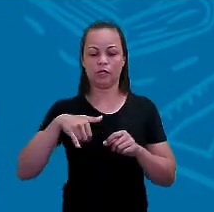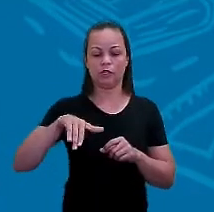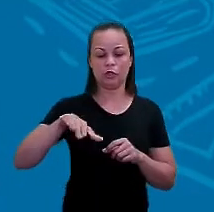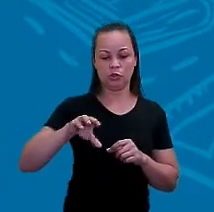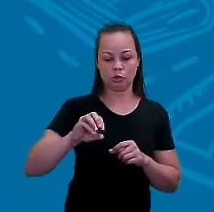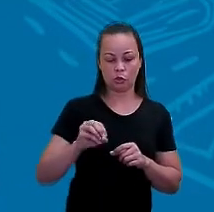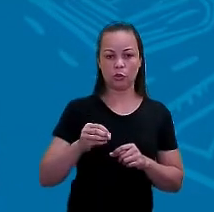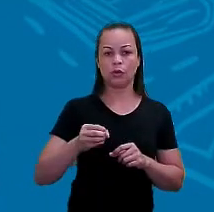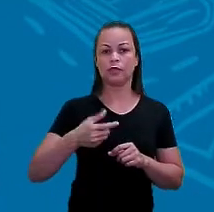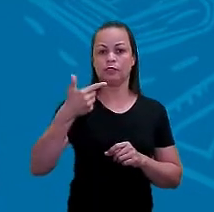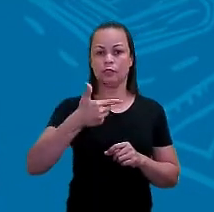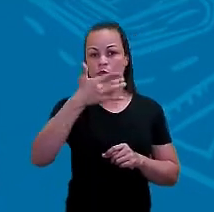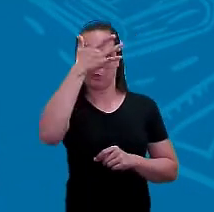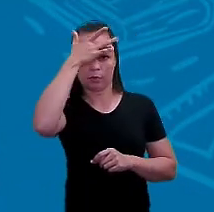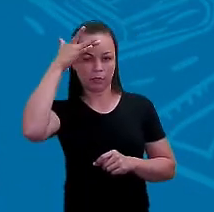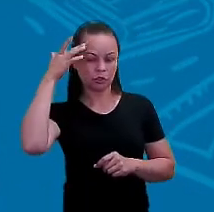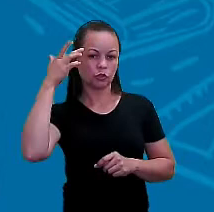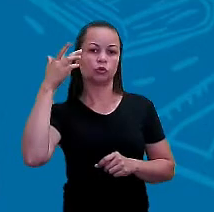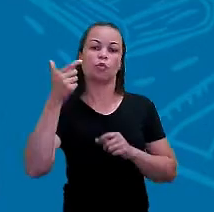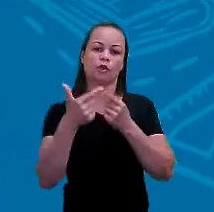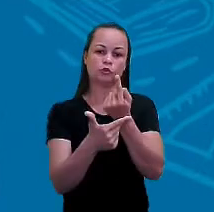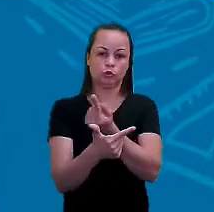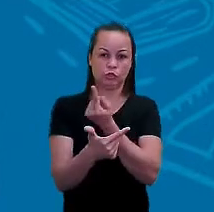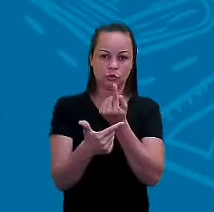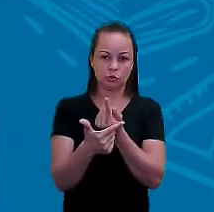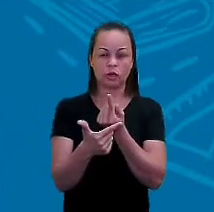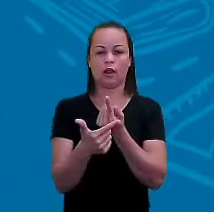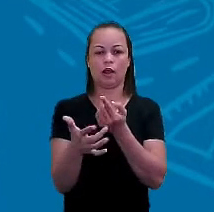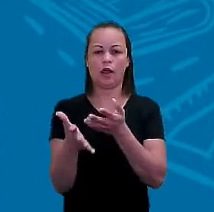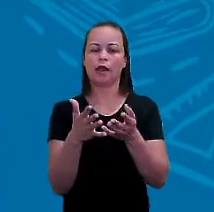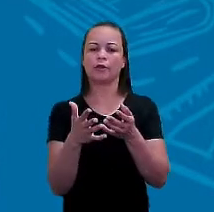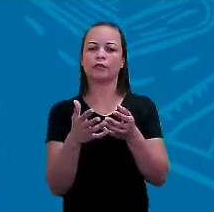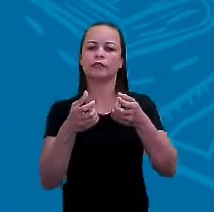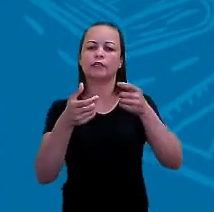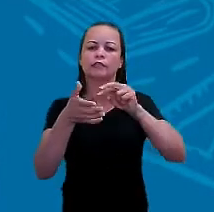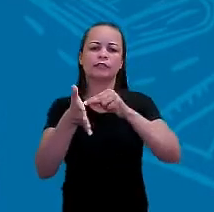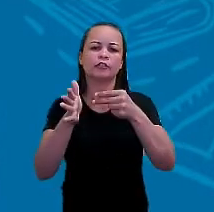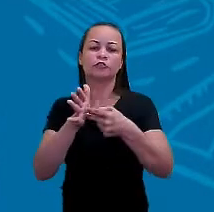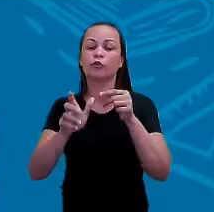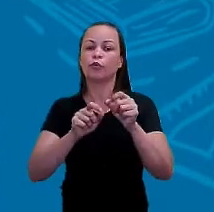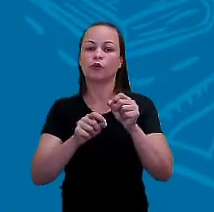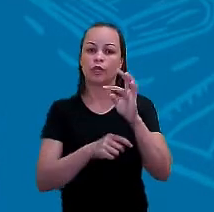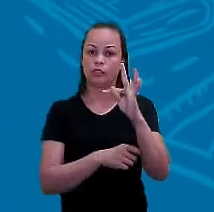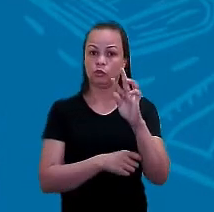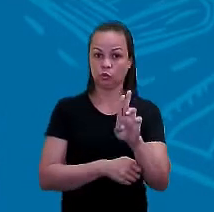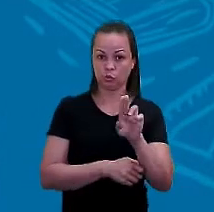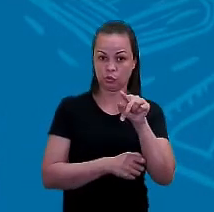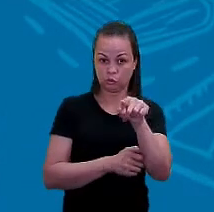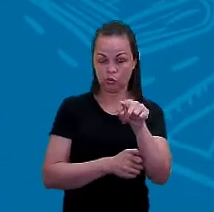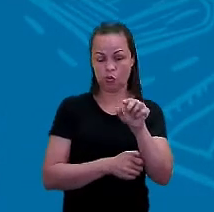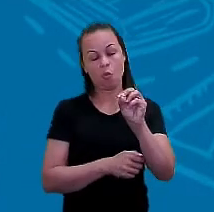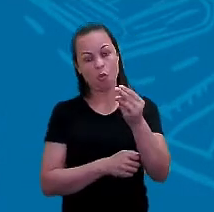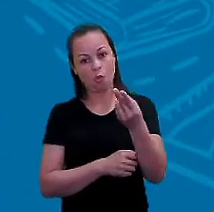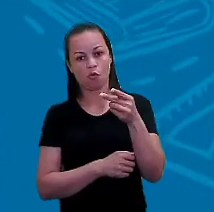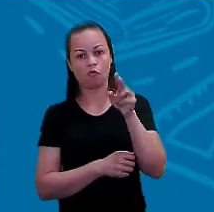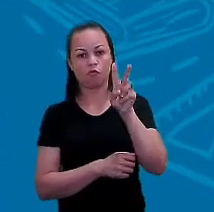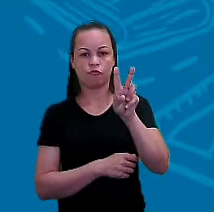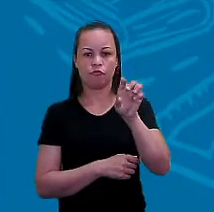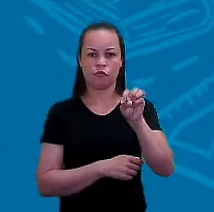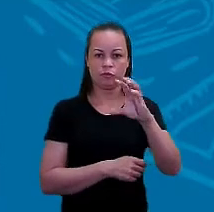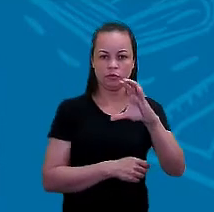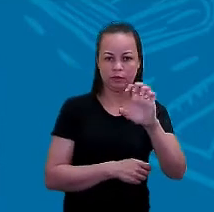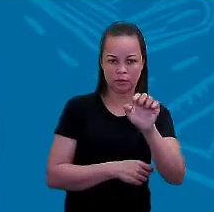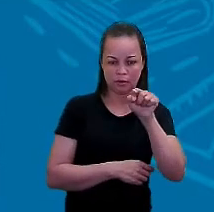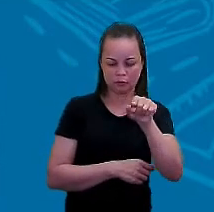segunda pessoa do singular, que significa tu ou você. Aí para os nossos amiguinhos, o he, o